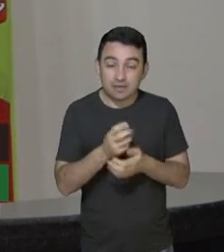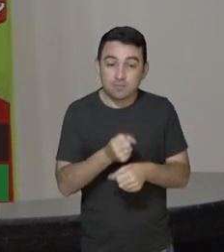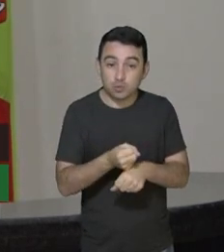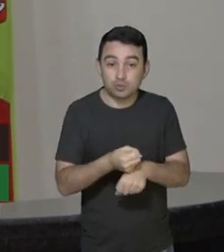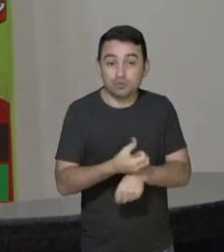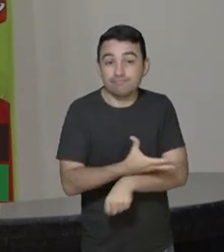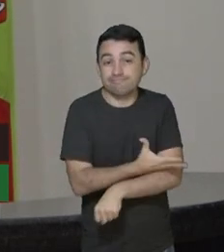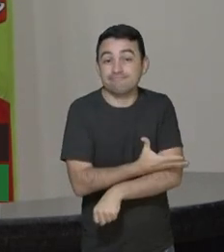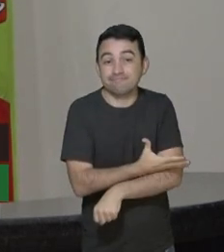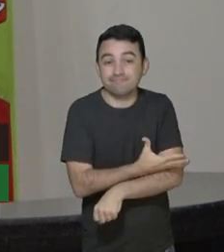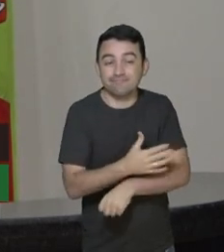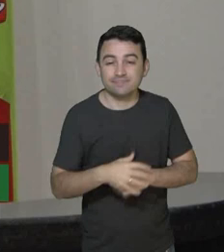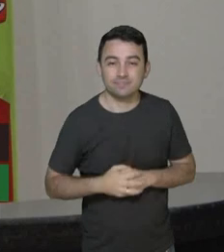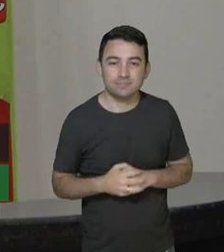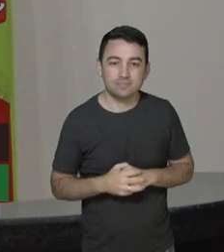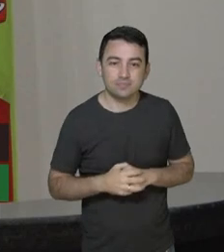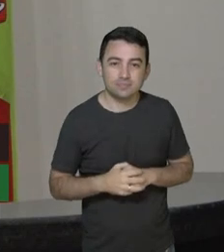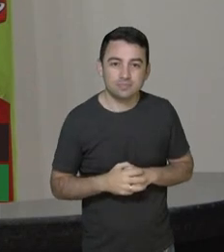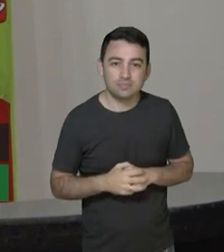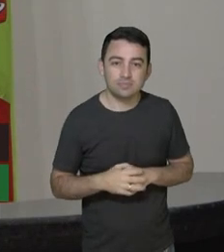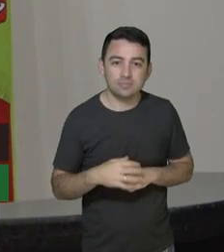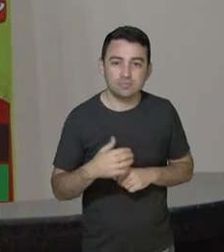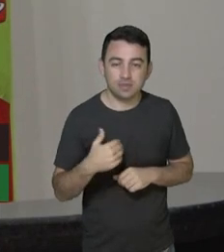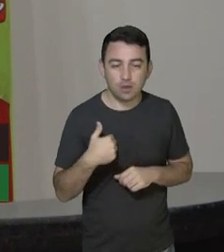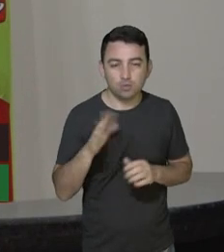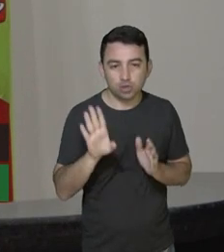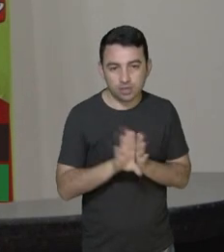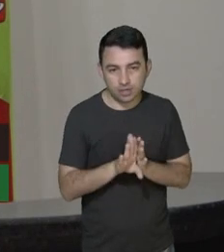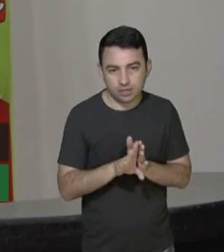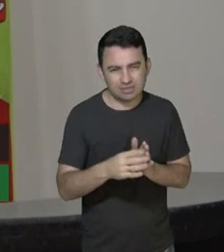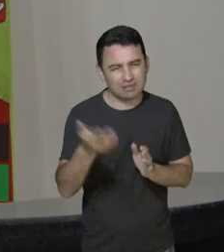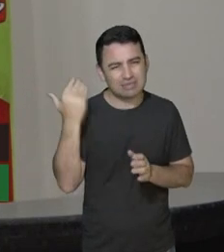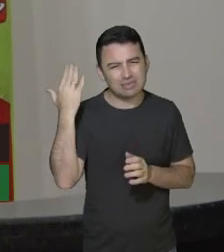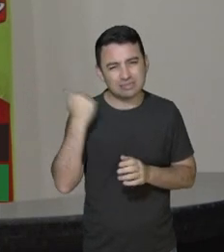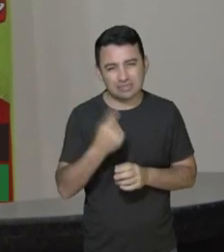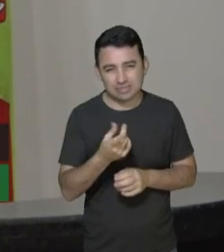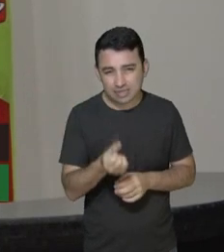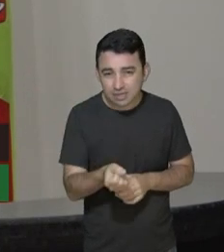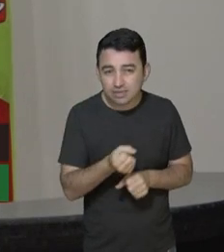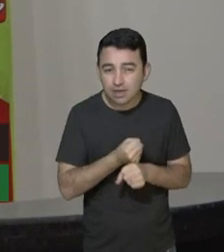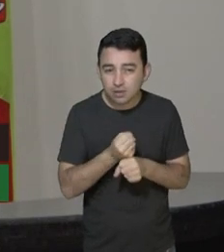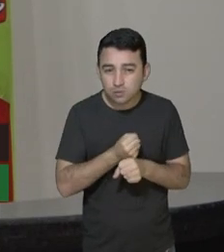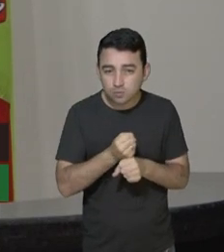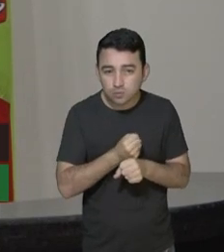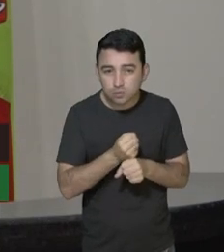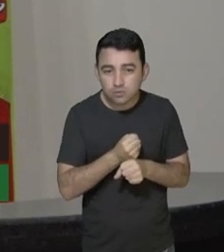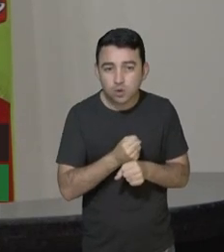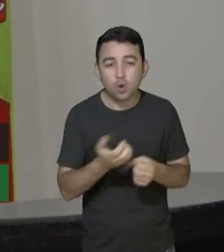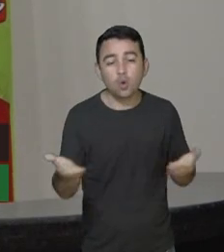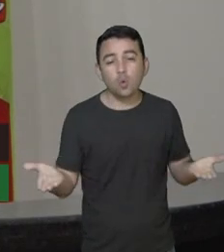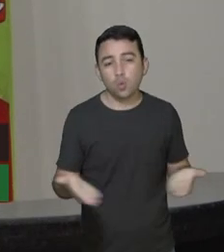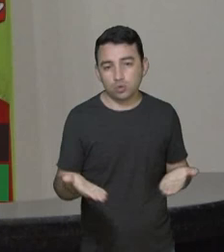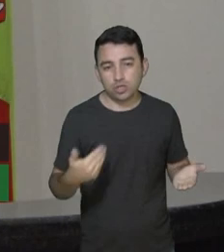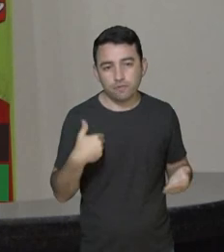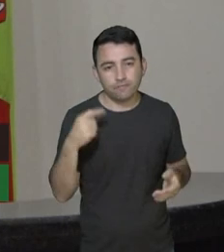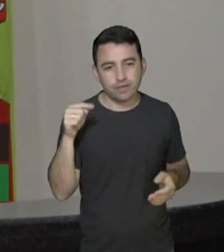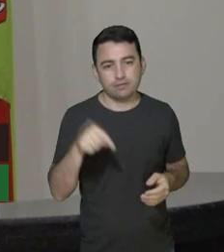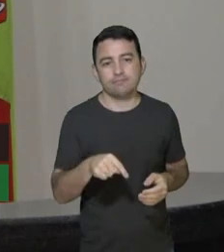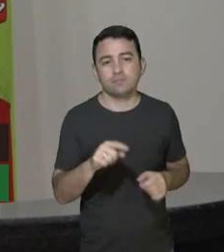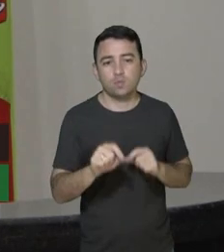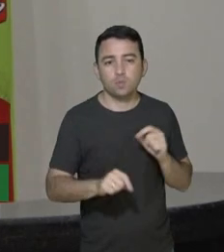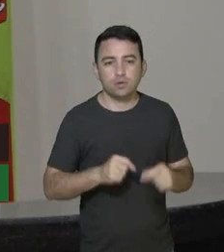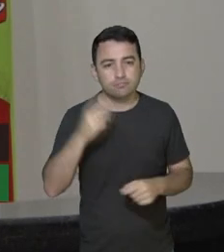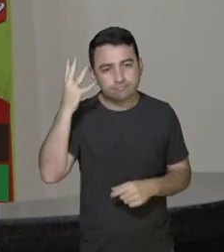gente. A minha chegada aqui há 16 anos nesse parlamento, hoje venho a essa tribuna